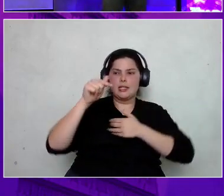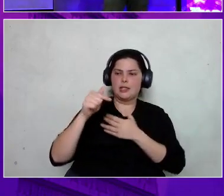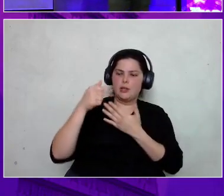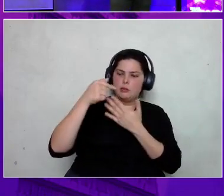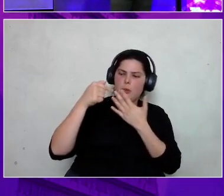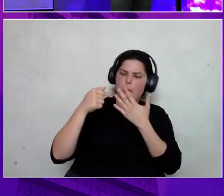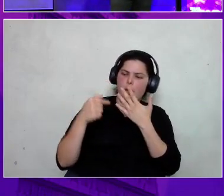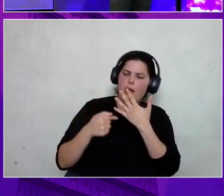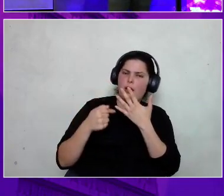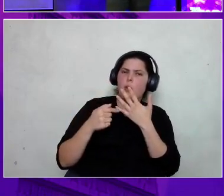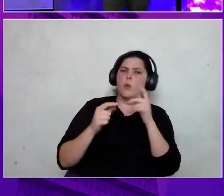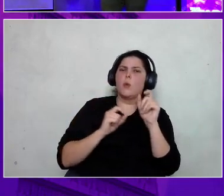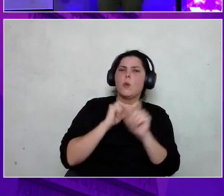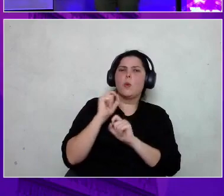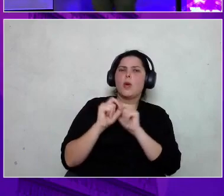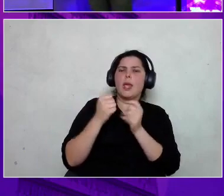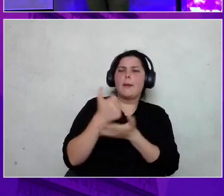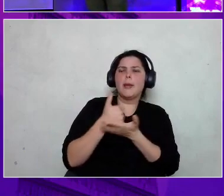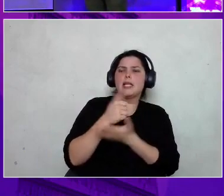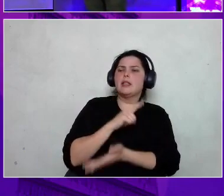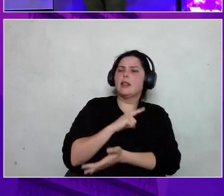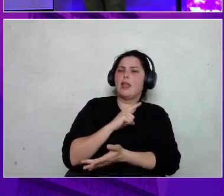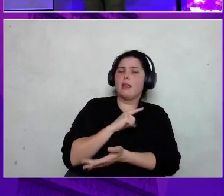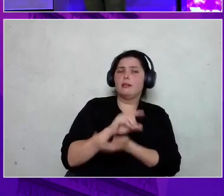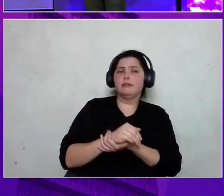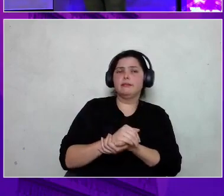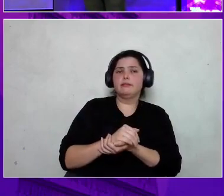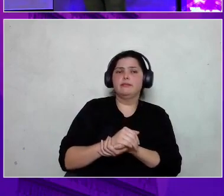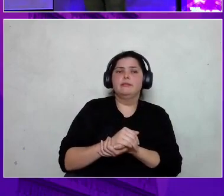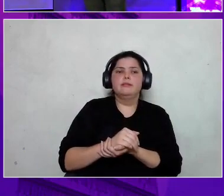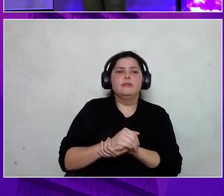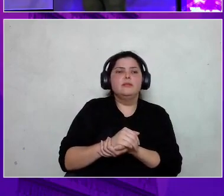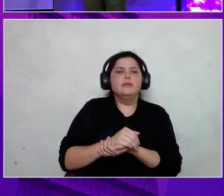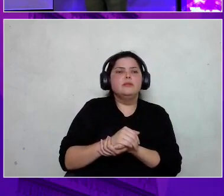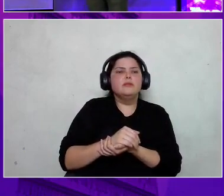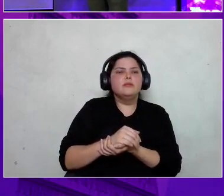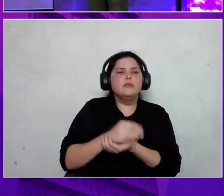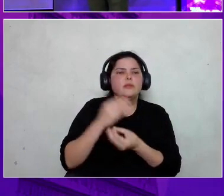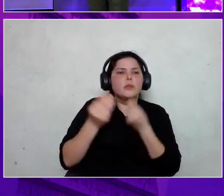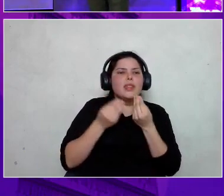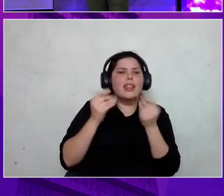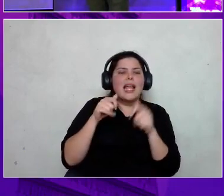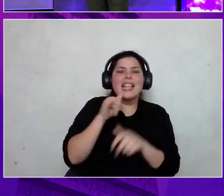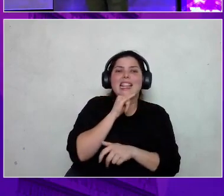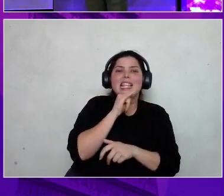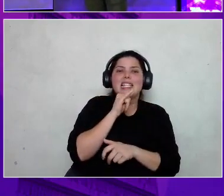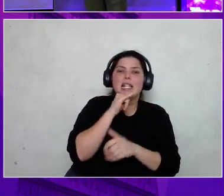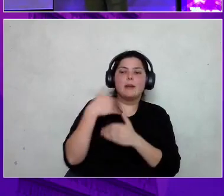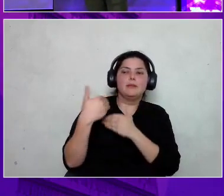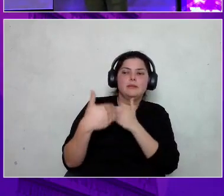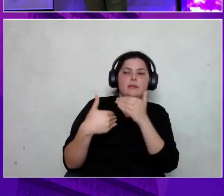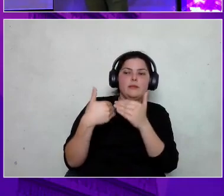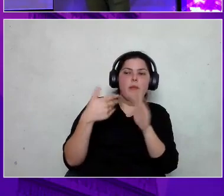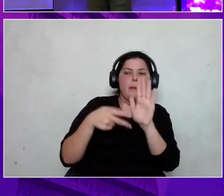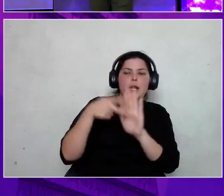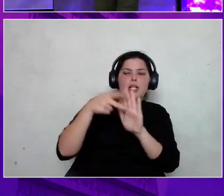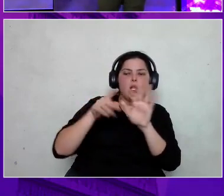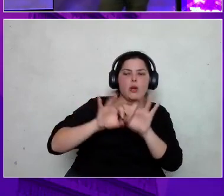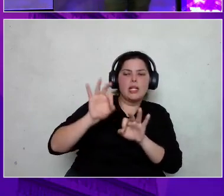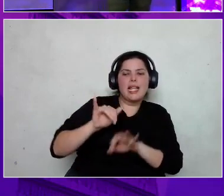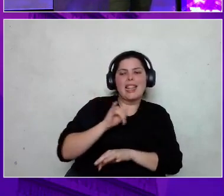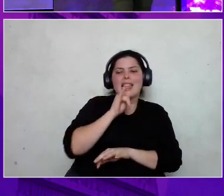os 7 princípios e principalmente como vocês podem testar e mais para frente como planejar os testes,